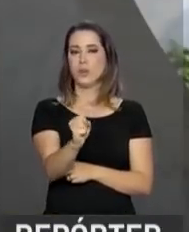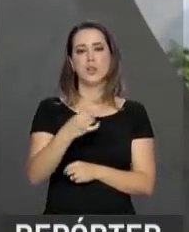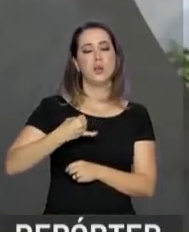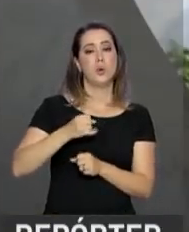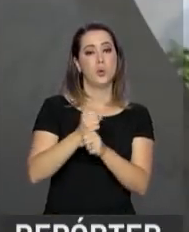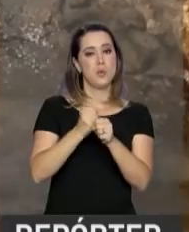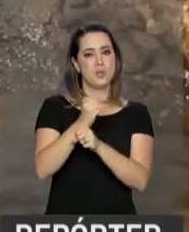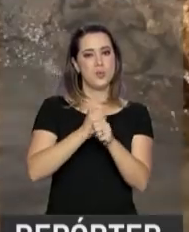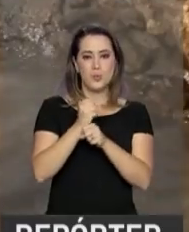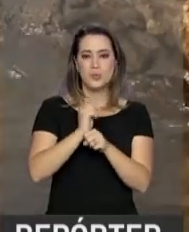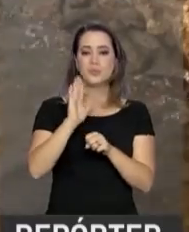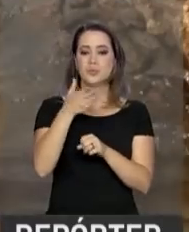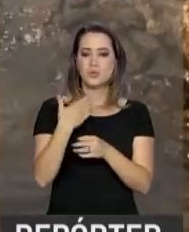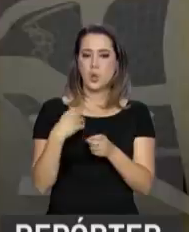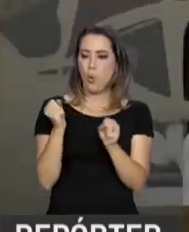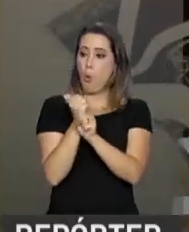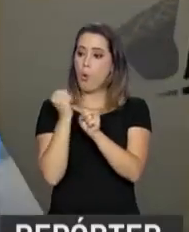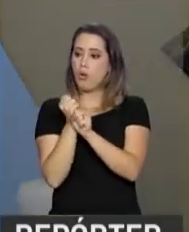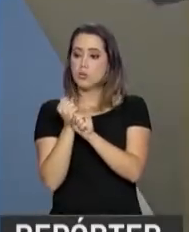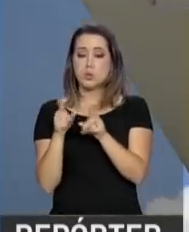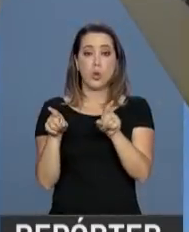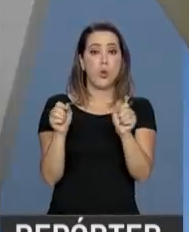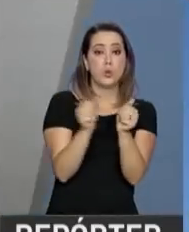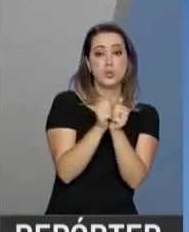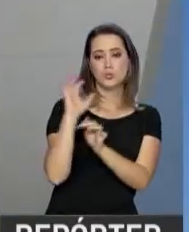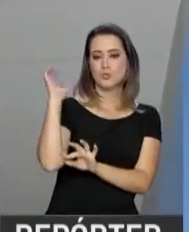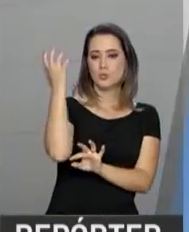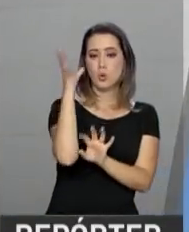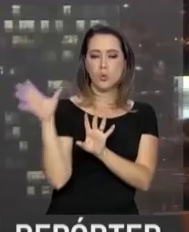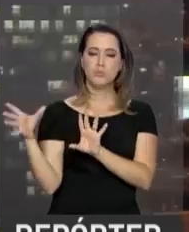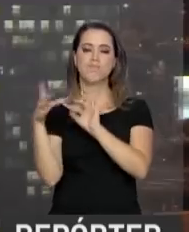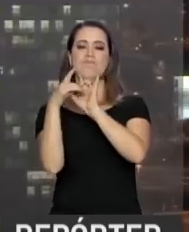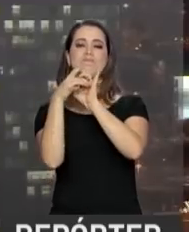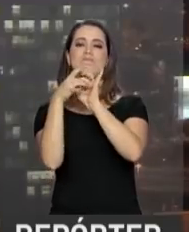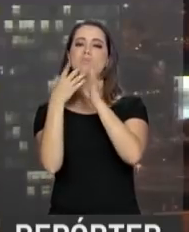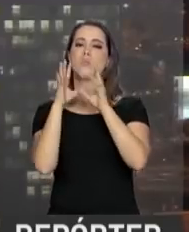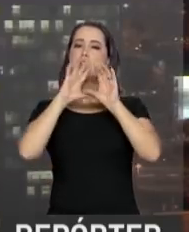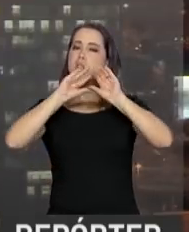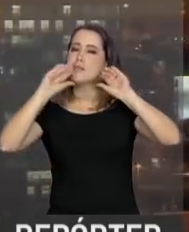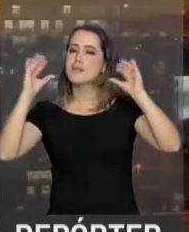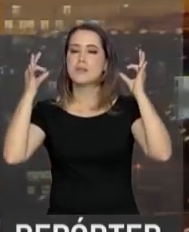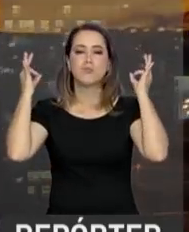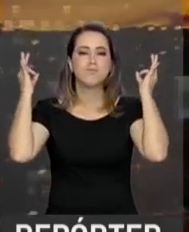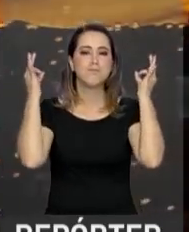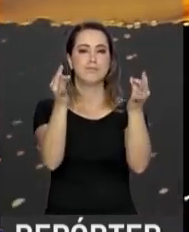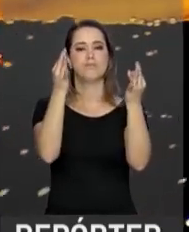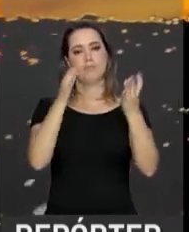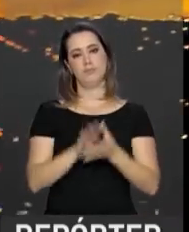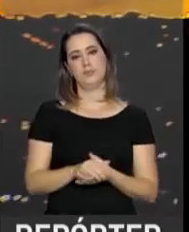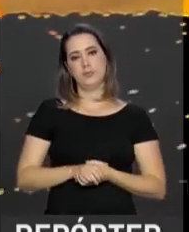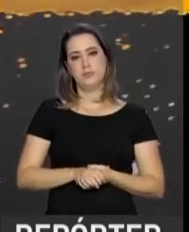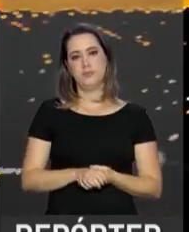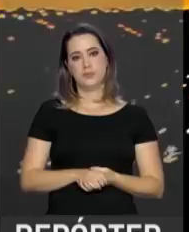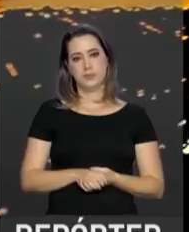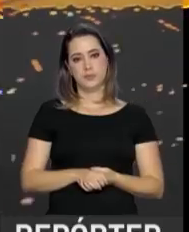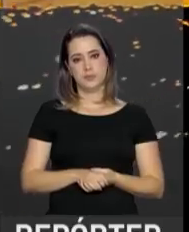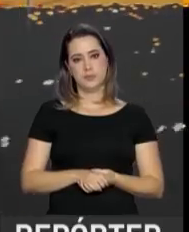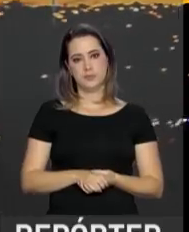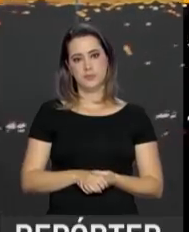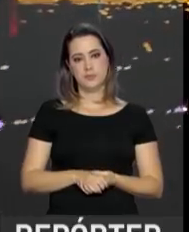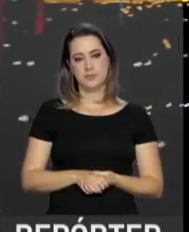onde o concreto e a natureza convivem em todos os cantos. E o céu é um espetáculo à parte.